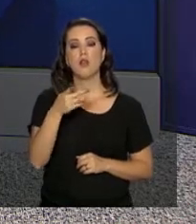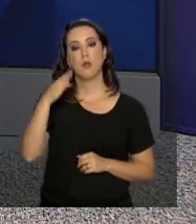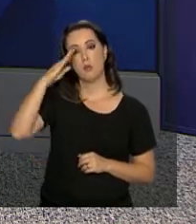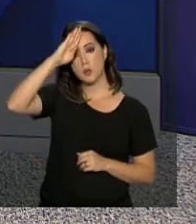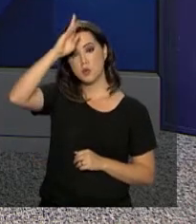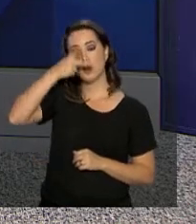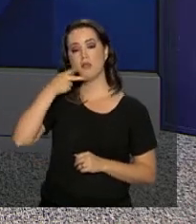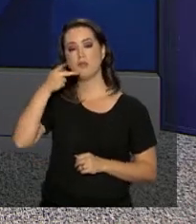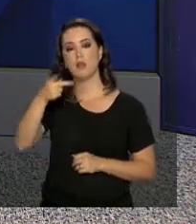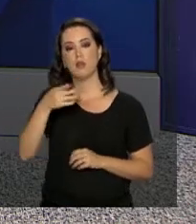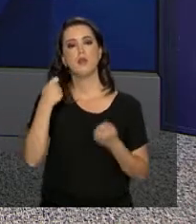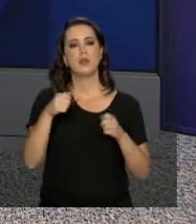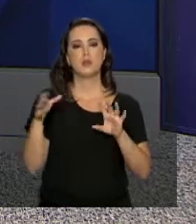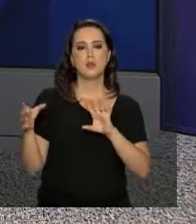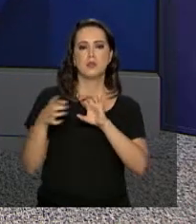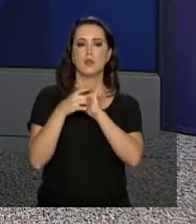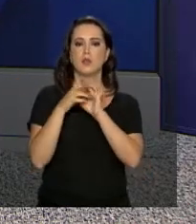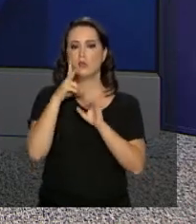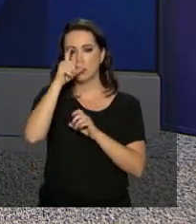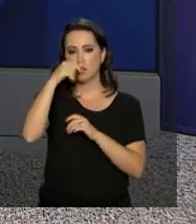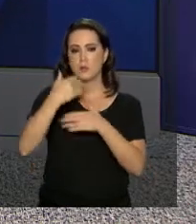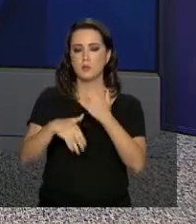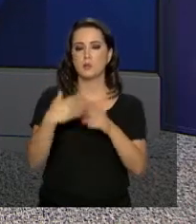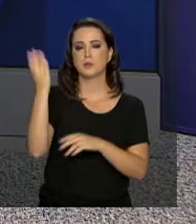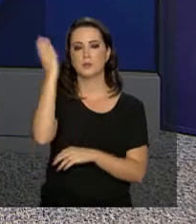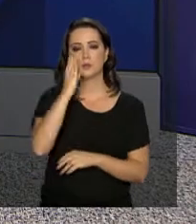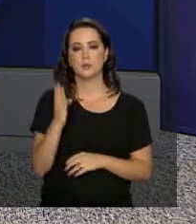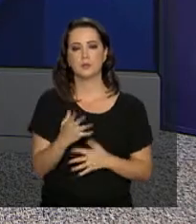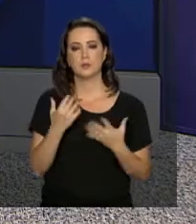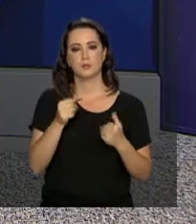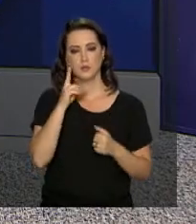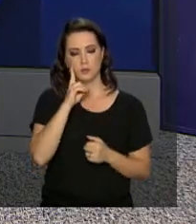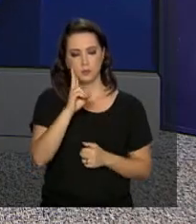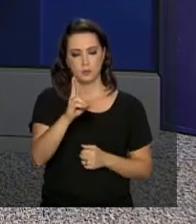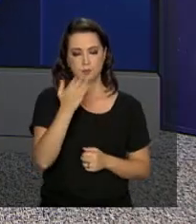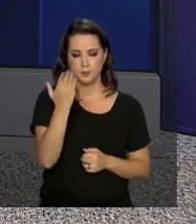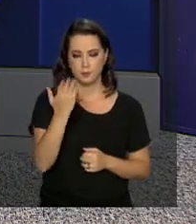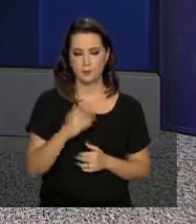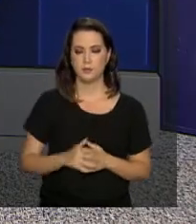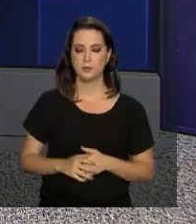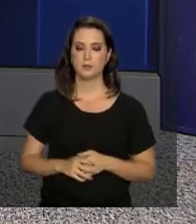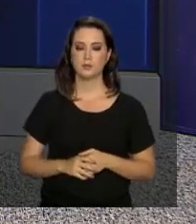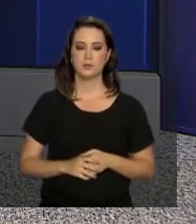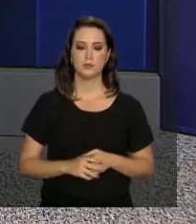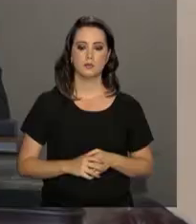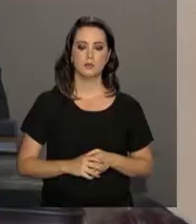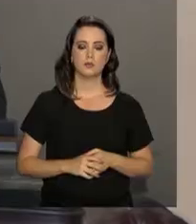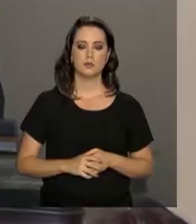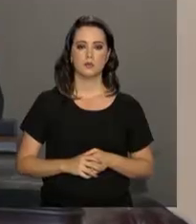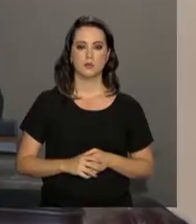que o momento é de unir forças pelo desenvolvimento do Brasil. Vamos acompanhar um trecho.